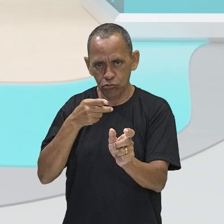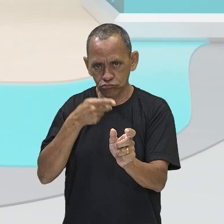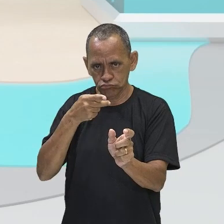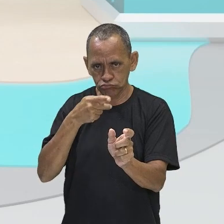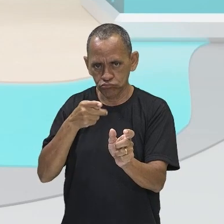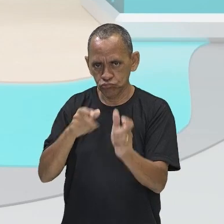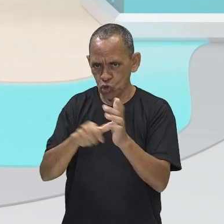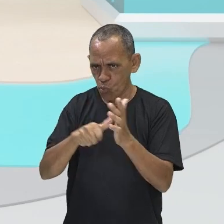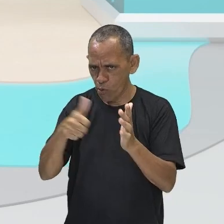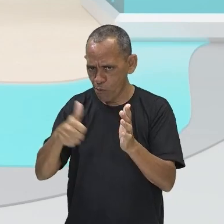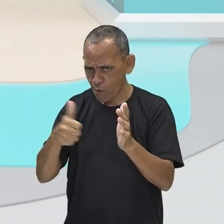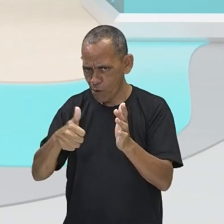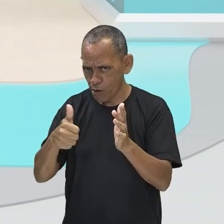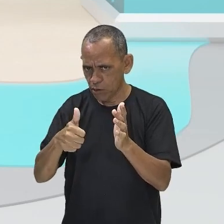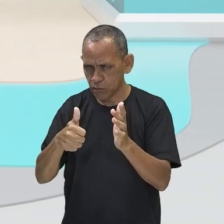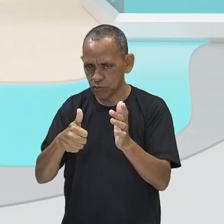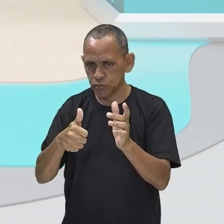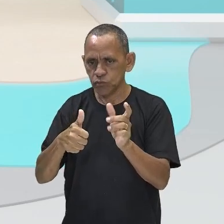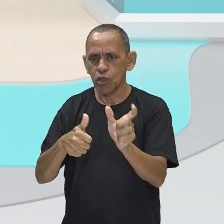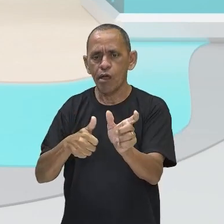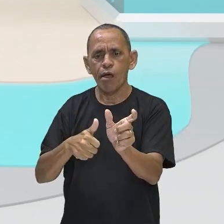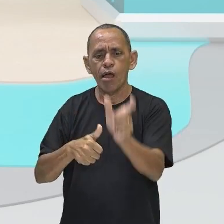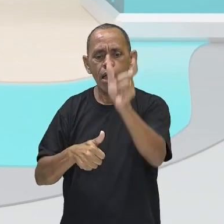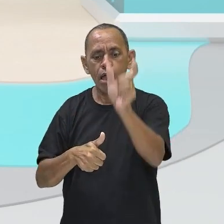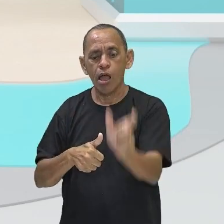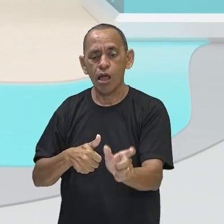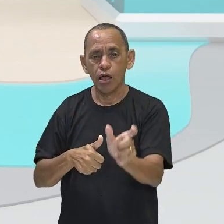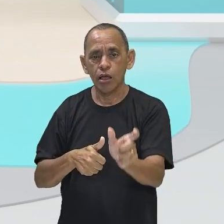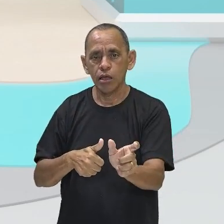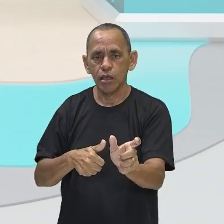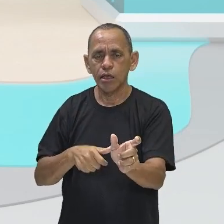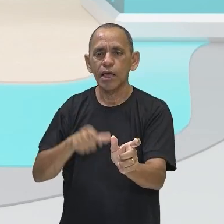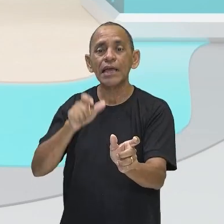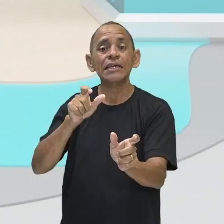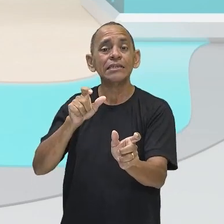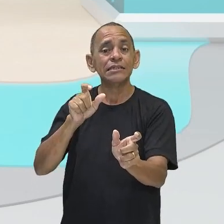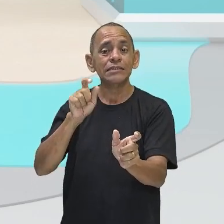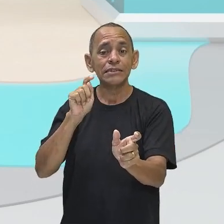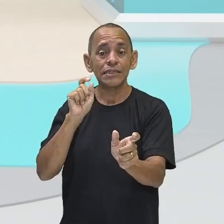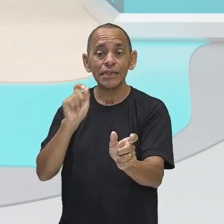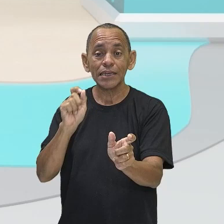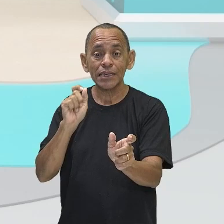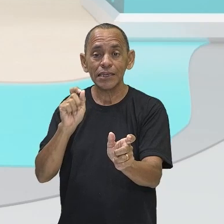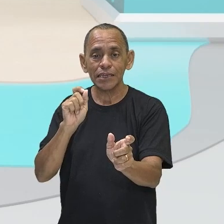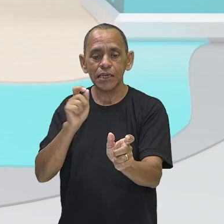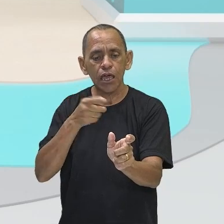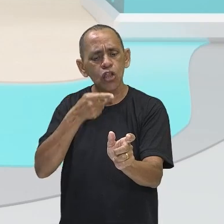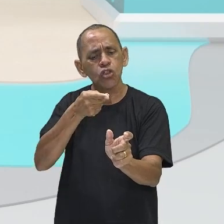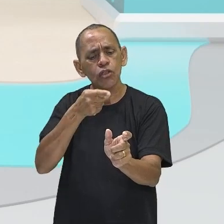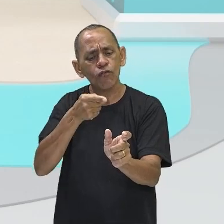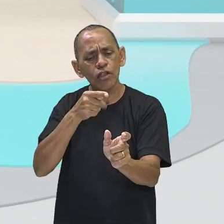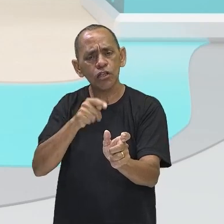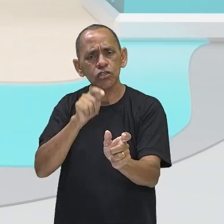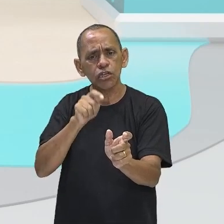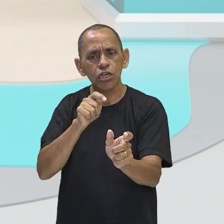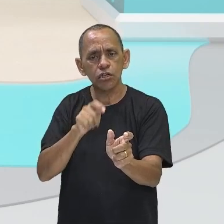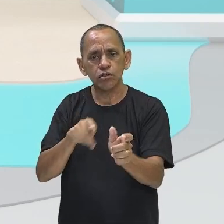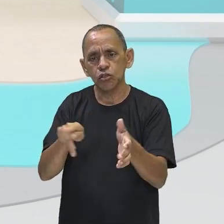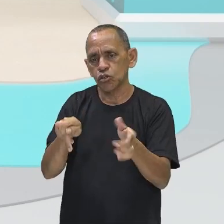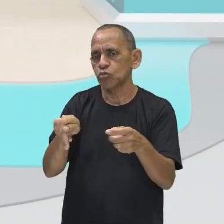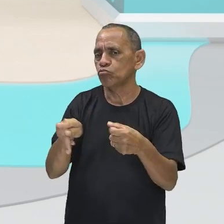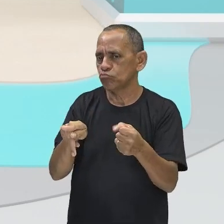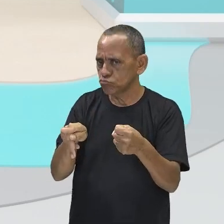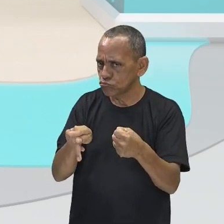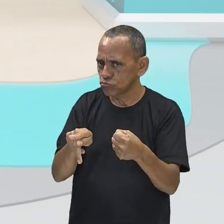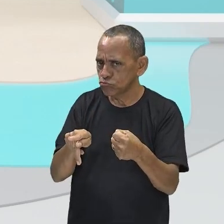do discurso. A segunda pessoa do discurso é sobre quem nós estamos falando. Quem nós estamos falando? Pronomes, não é